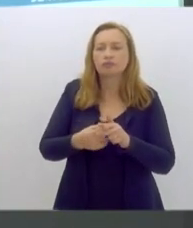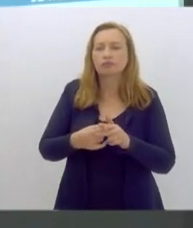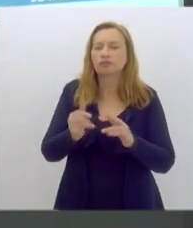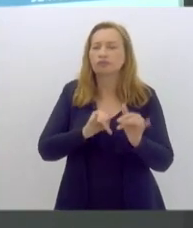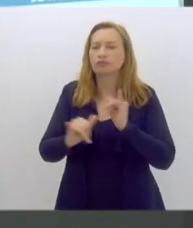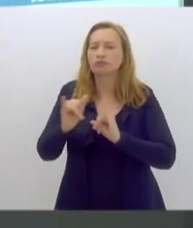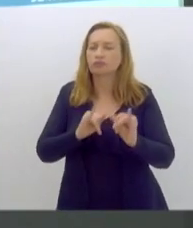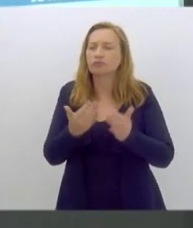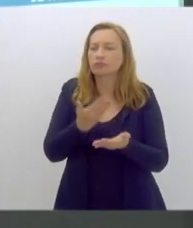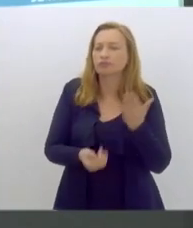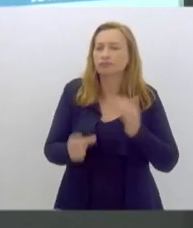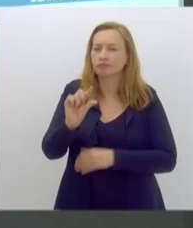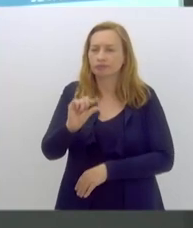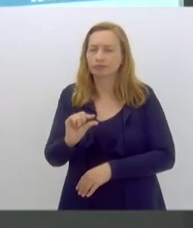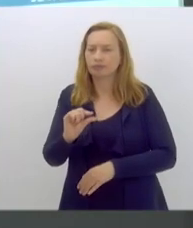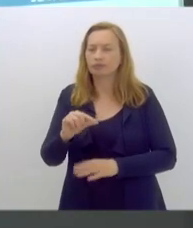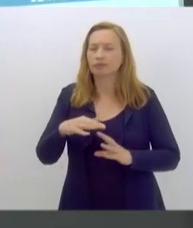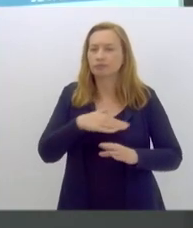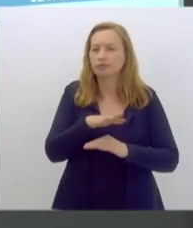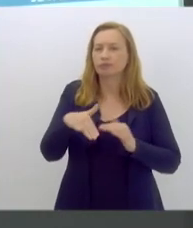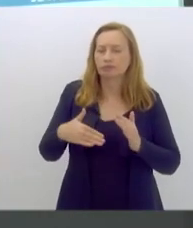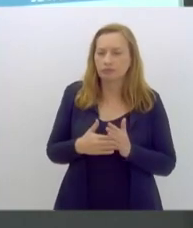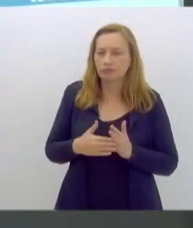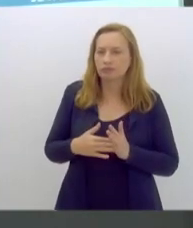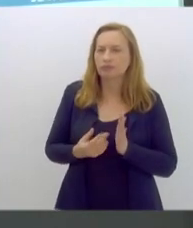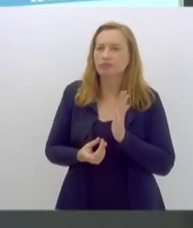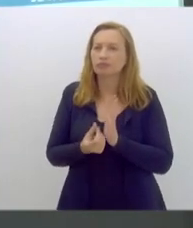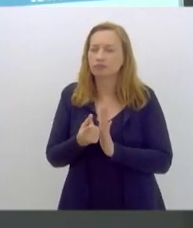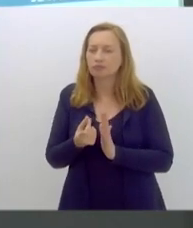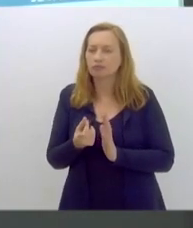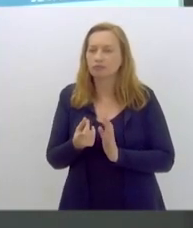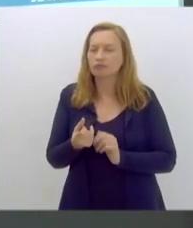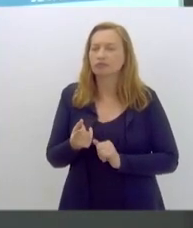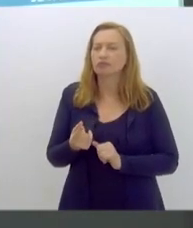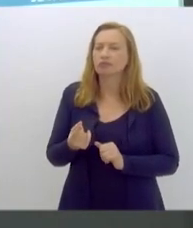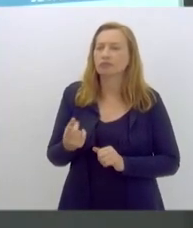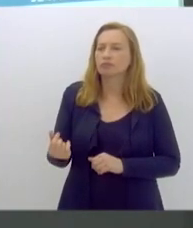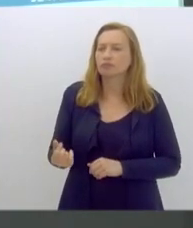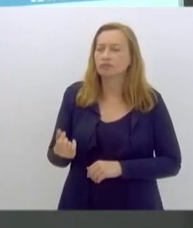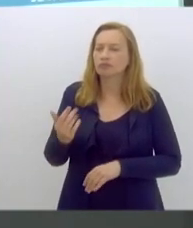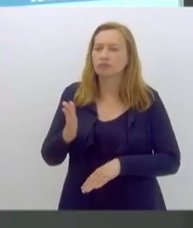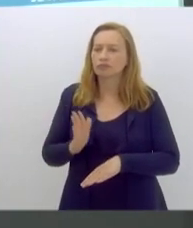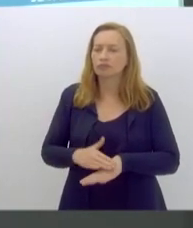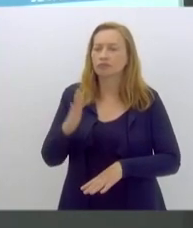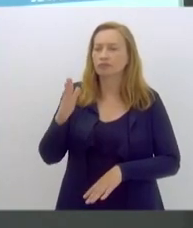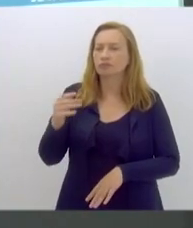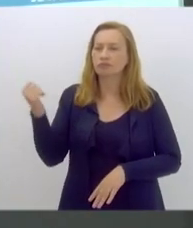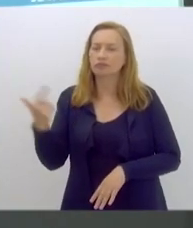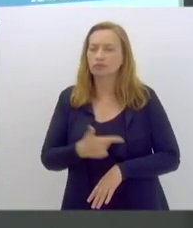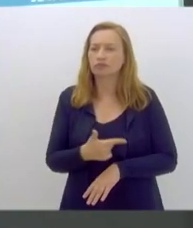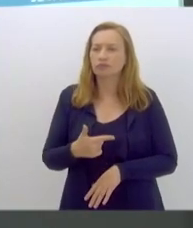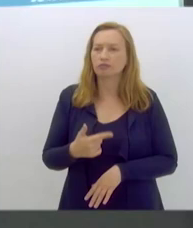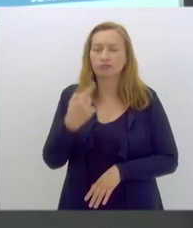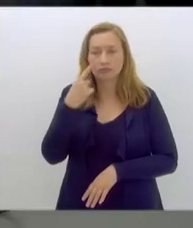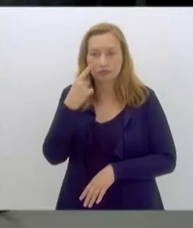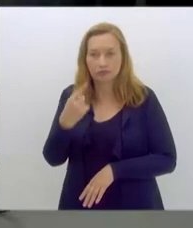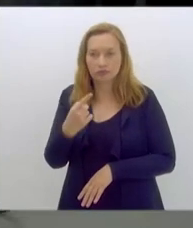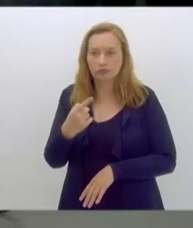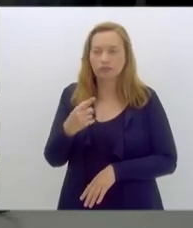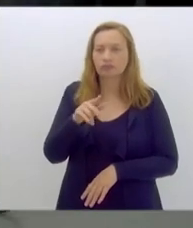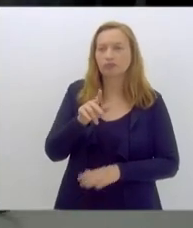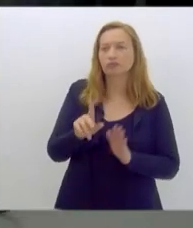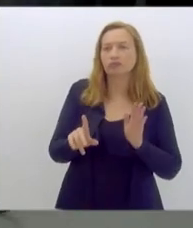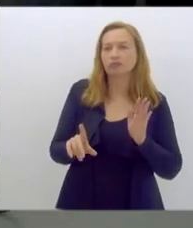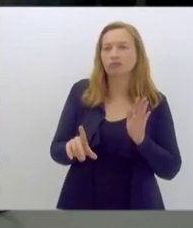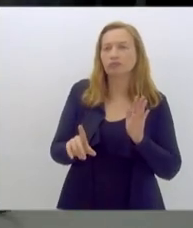e no total da receita a gente tem um valor maior apesar disso tudo maior do que a gente tinha previsto no peloa